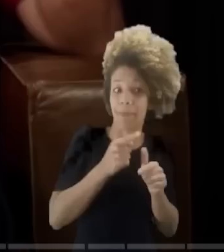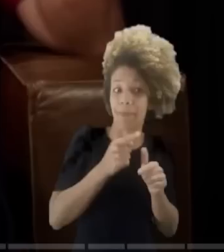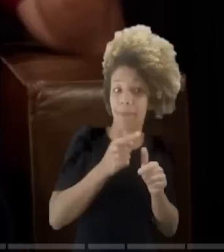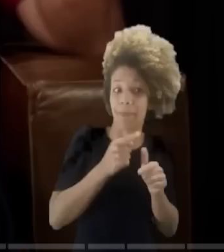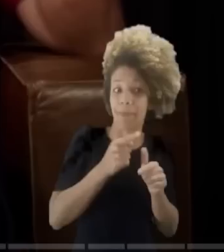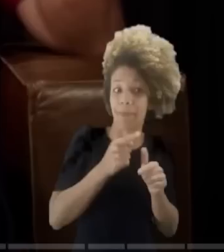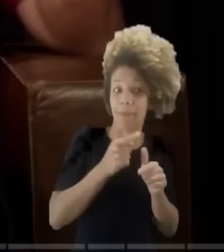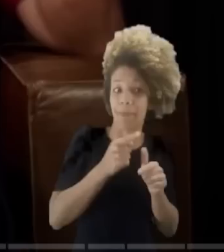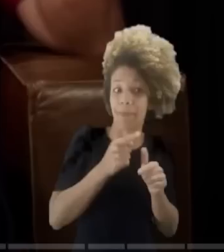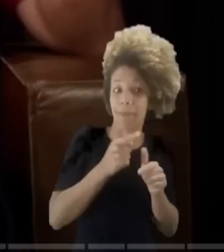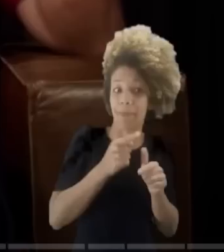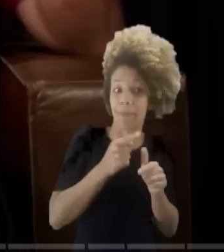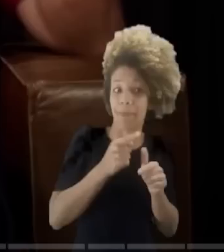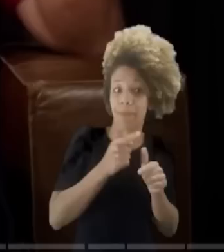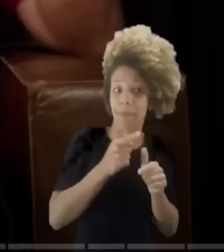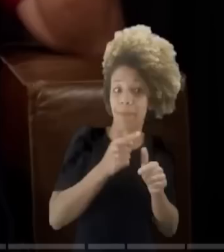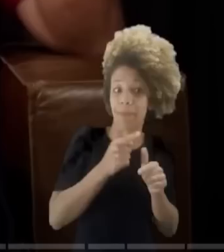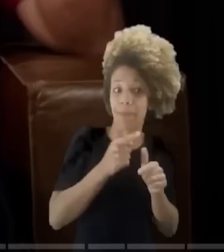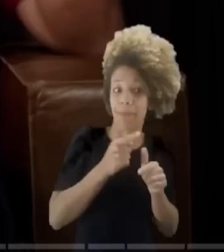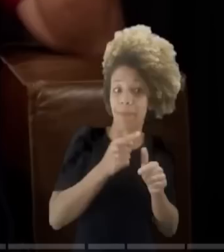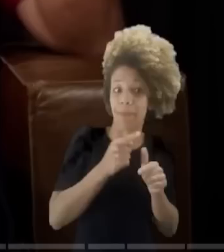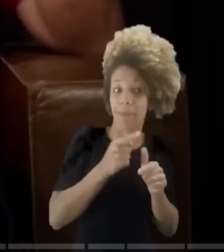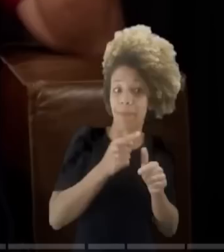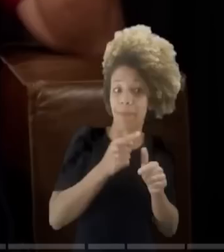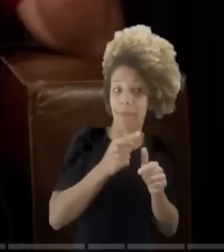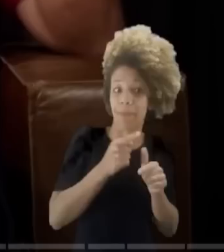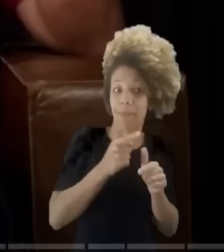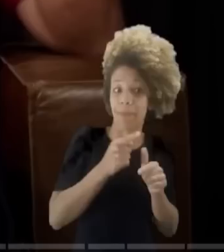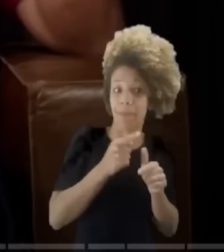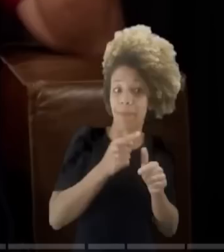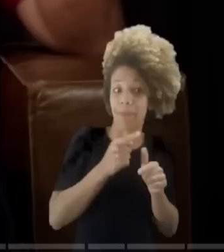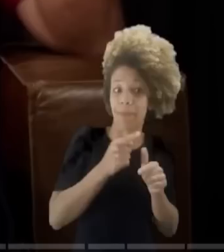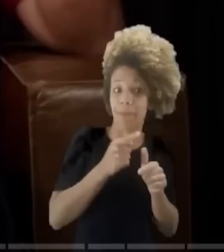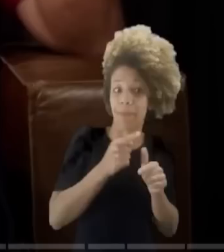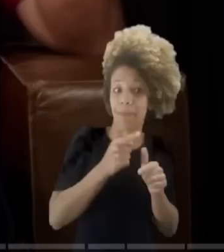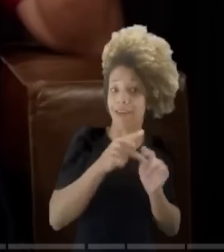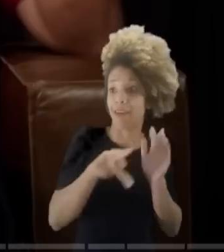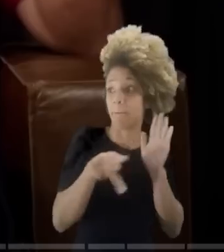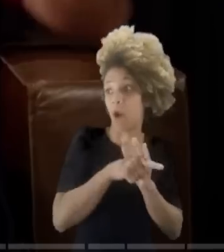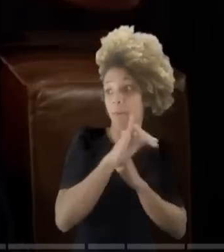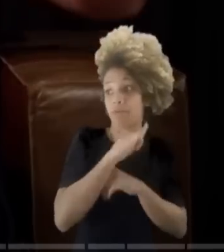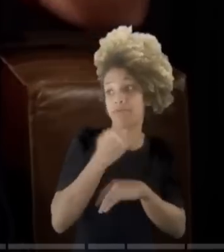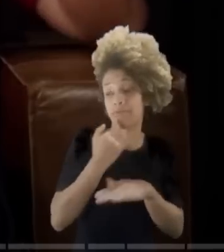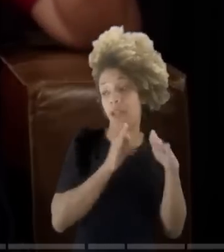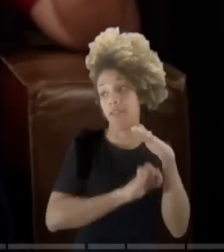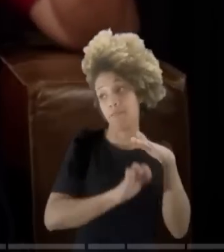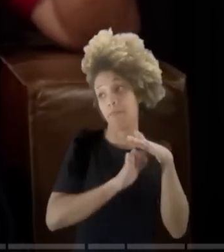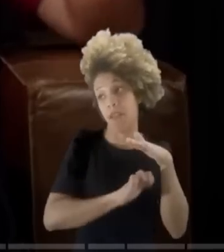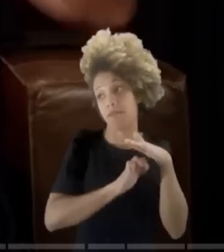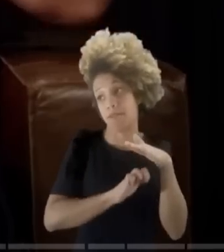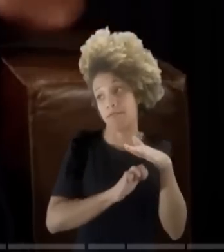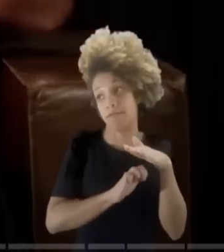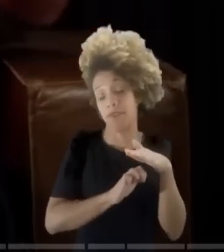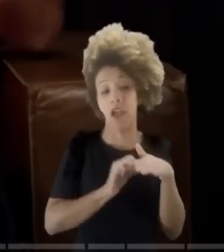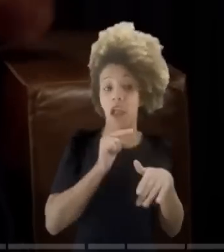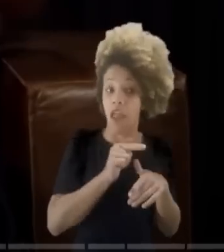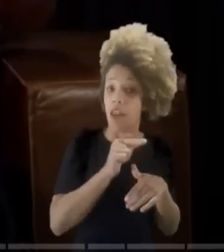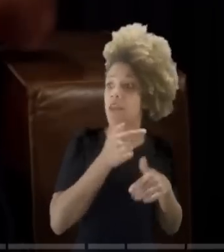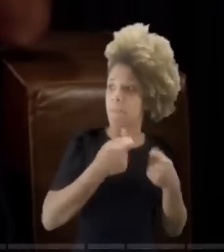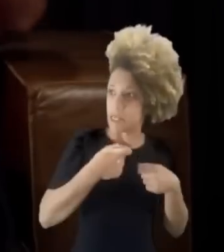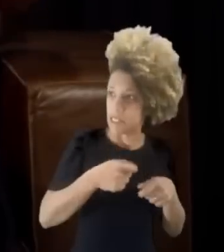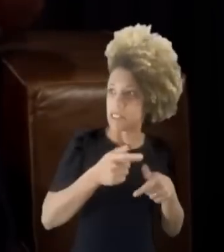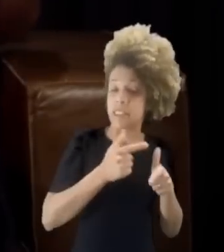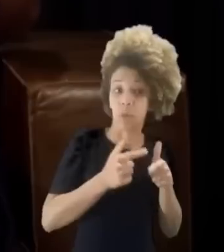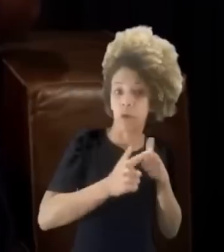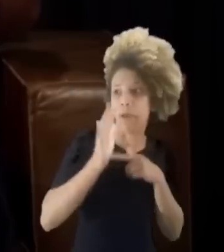que a gente continue só aqui explorando ainda mais lucrando cada vez mais você tá assumindo um problema com a do iFood iFood tem que